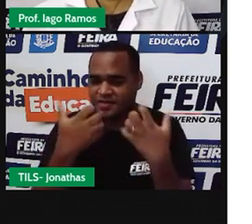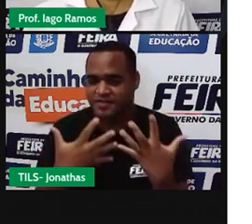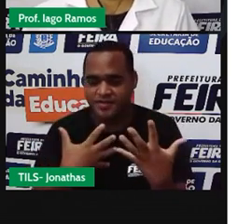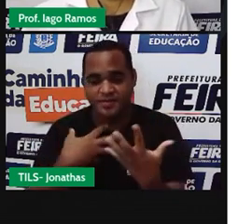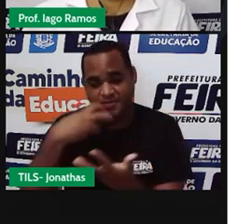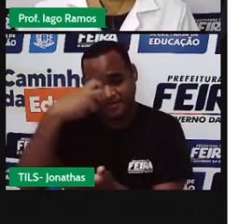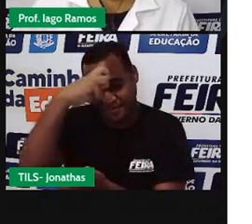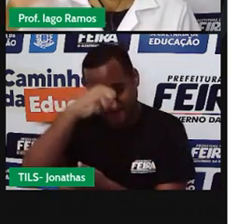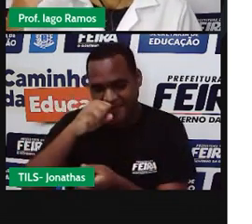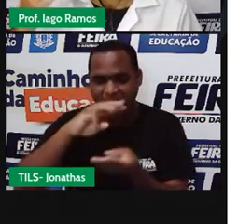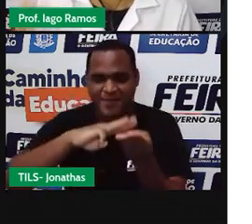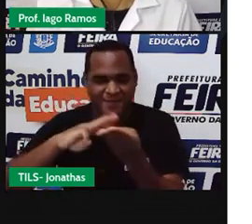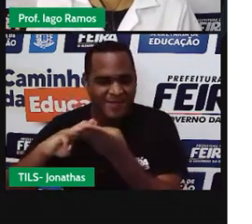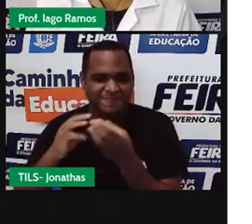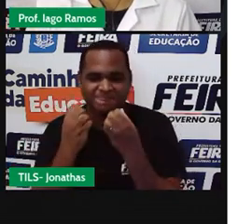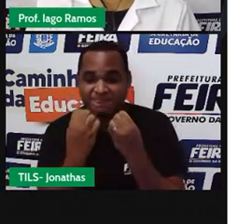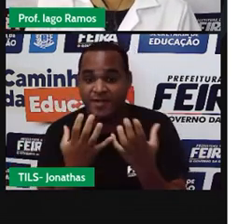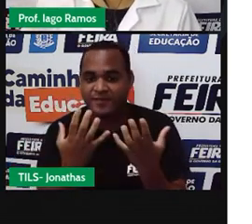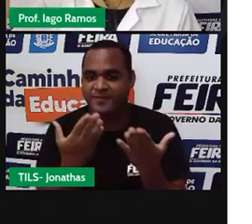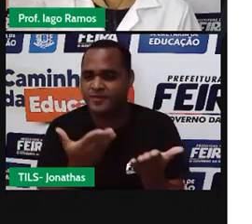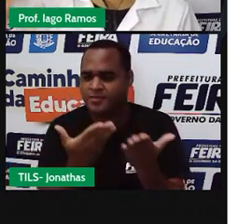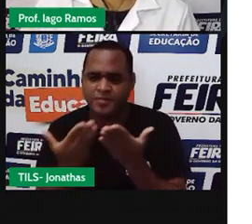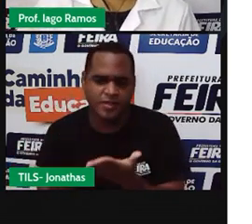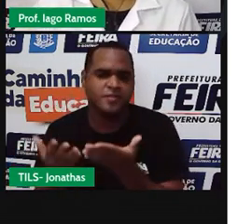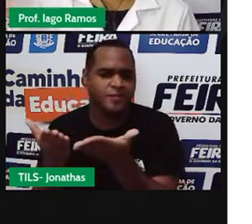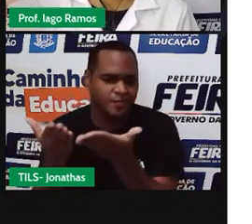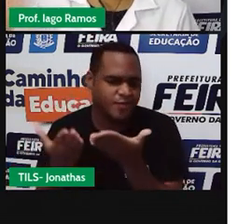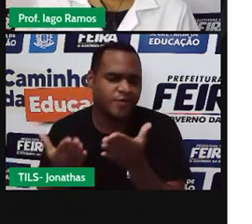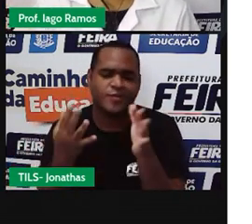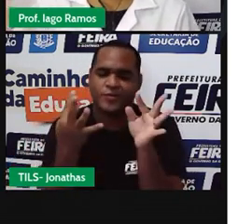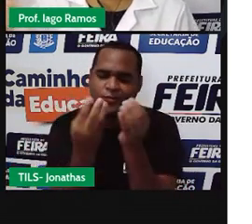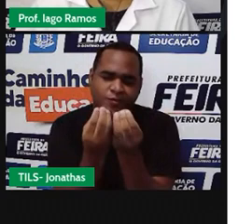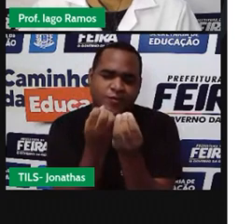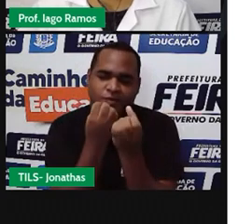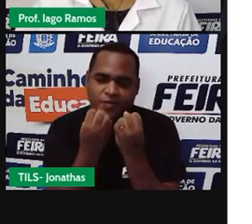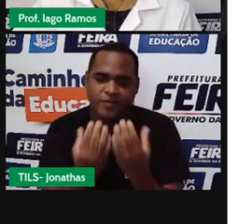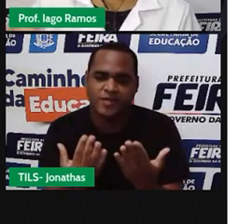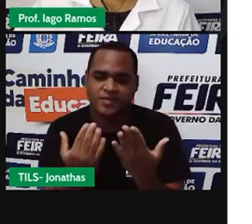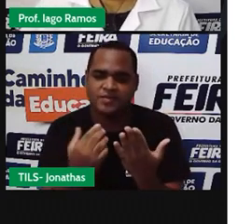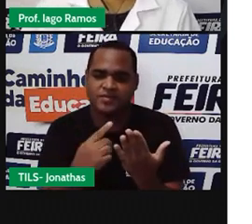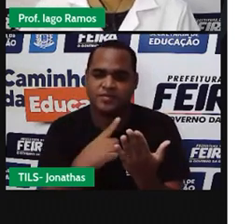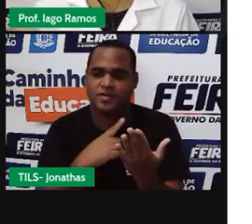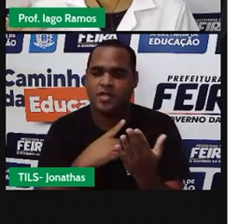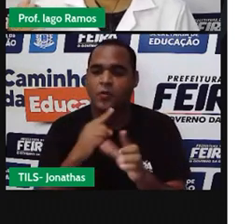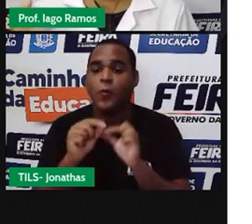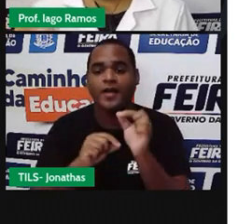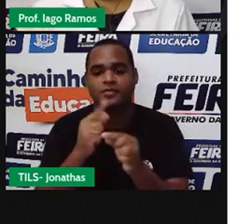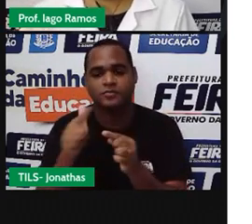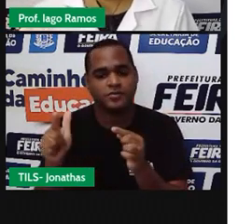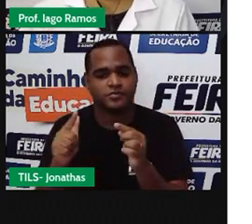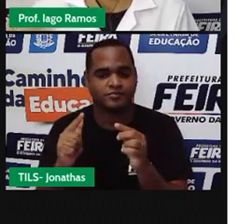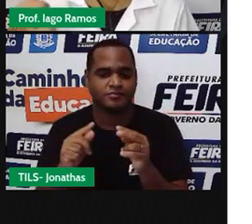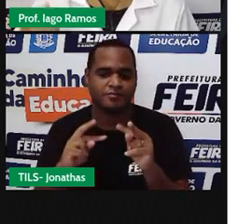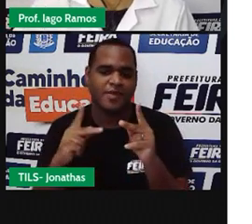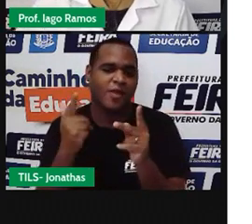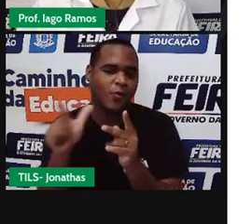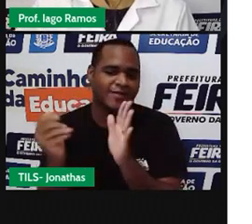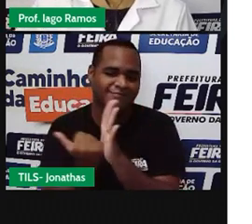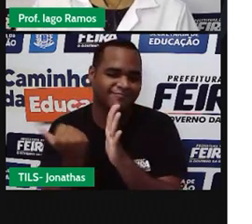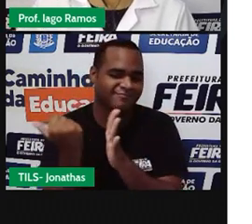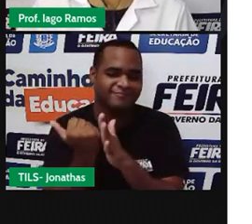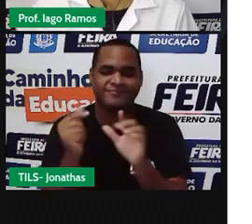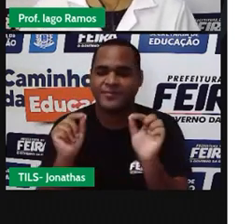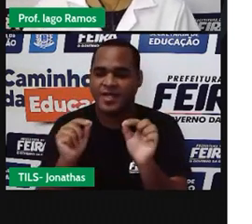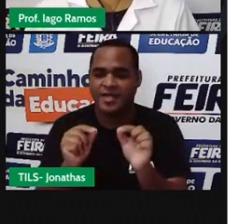matemática isso aí sejam bem-vindos sejam bem-vindos a mais uma aula